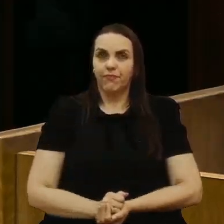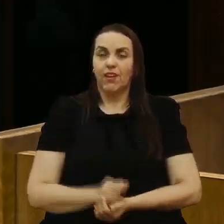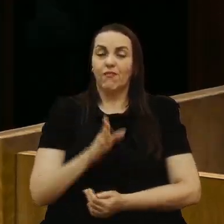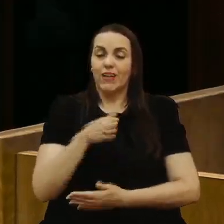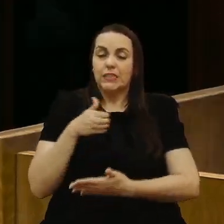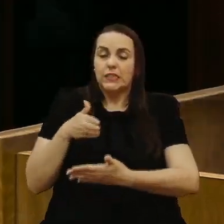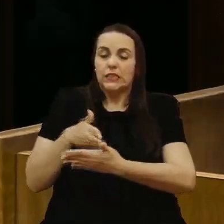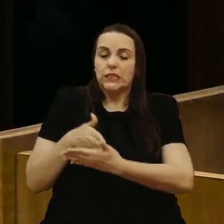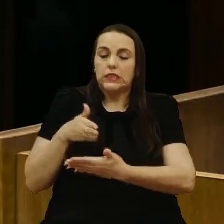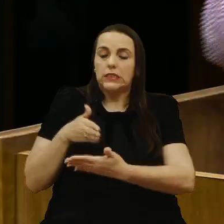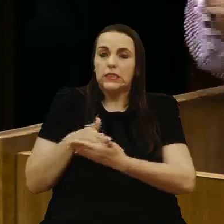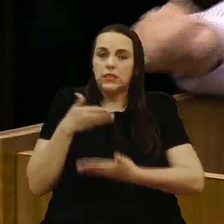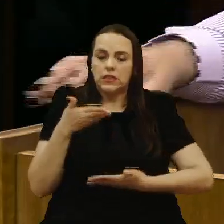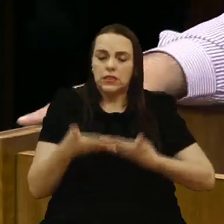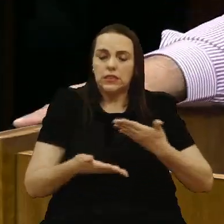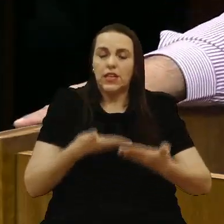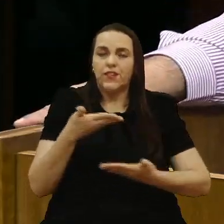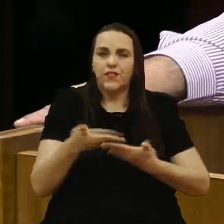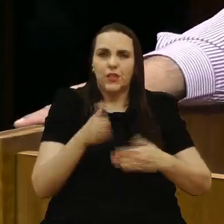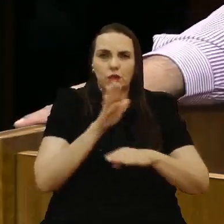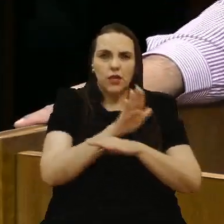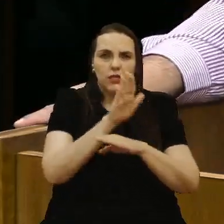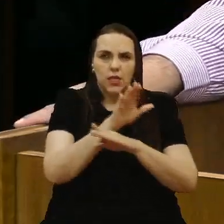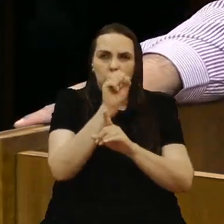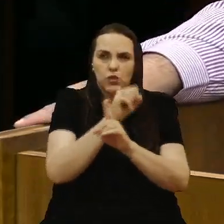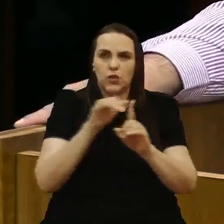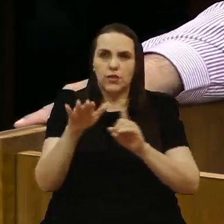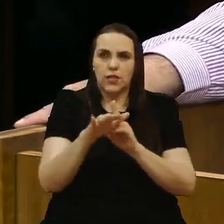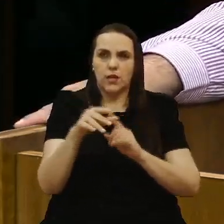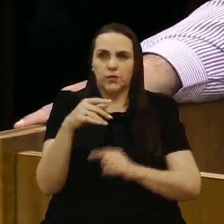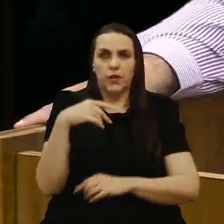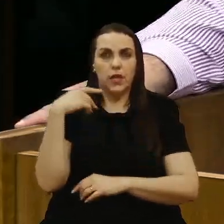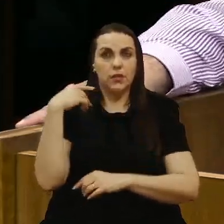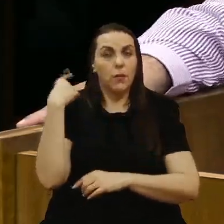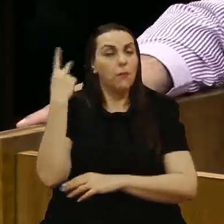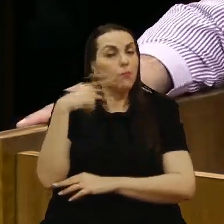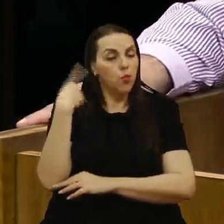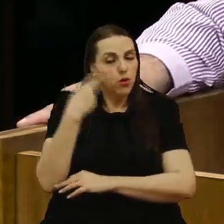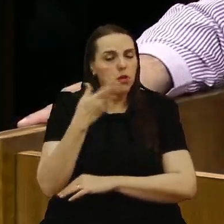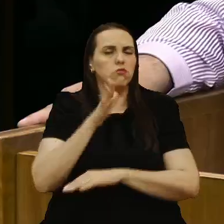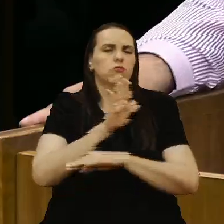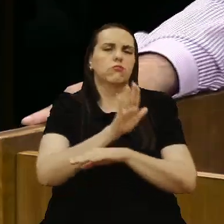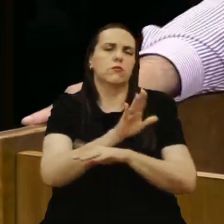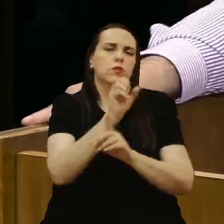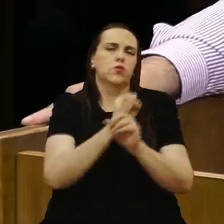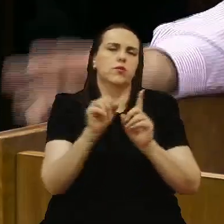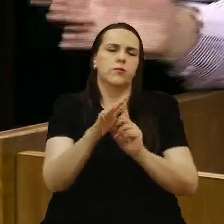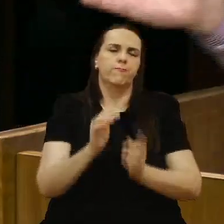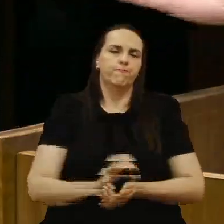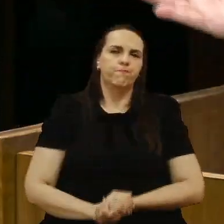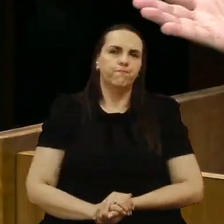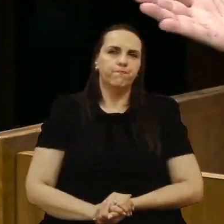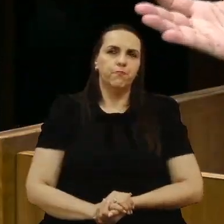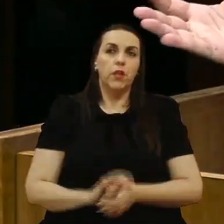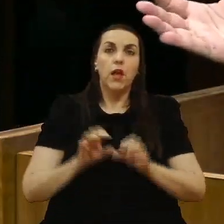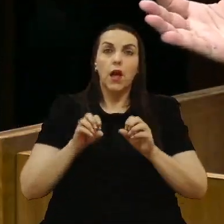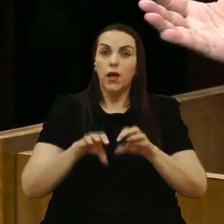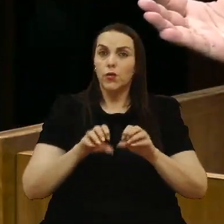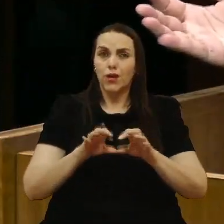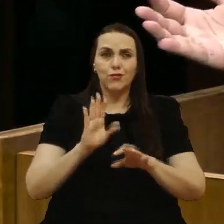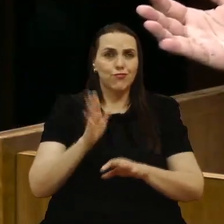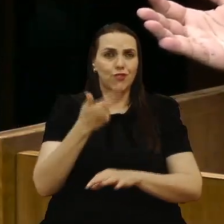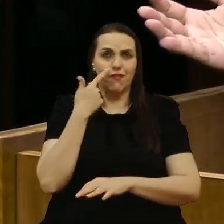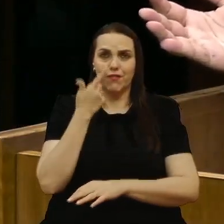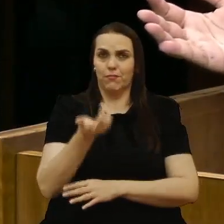restringir os serviços da assistência social, das políticas de assistência social. Para falar na educação a gente já viu,